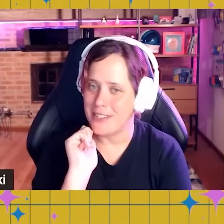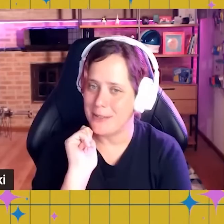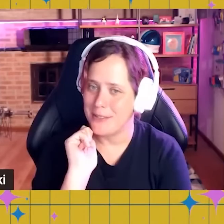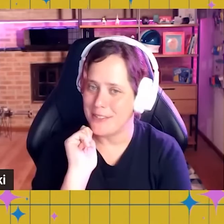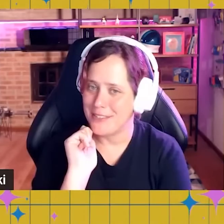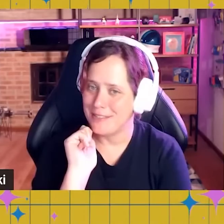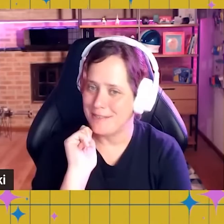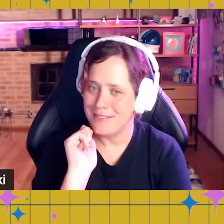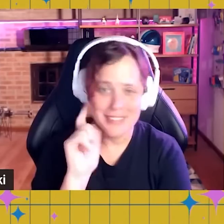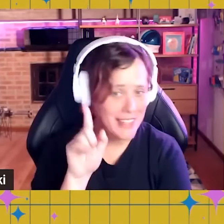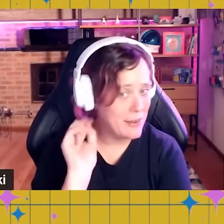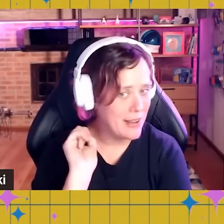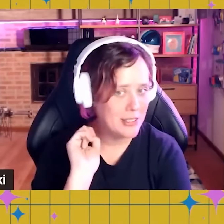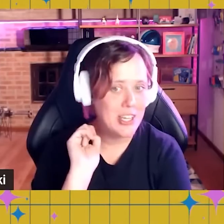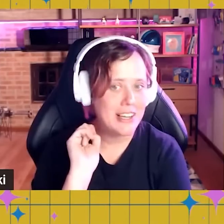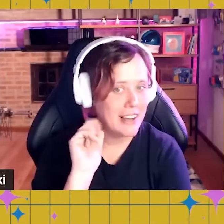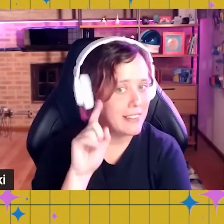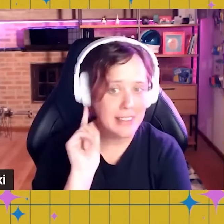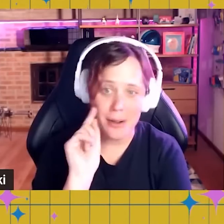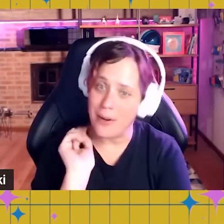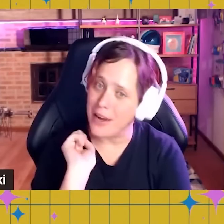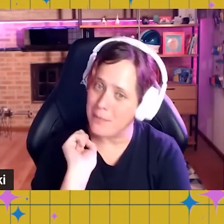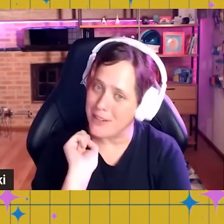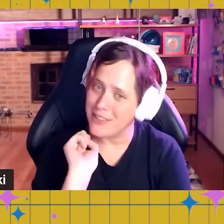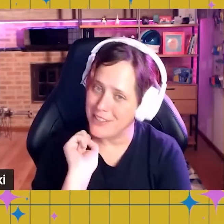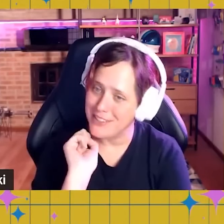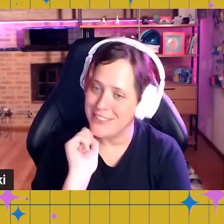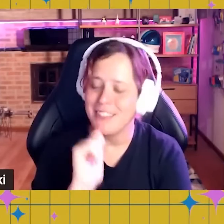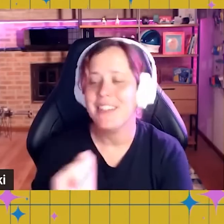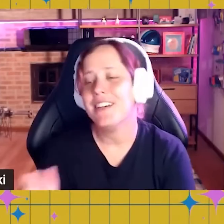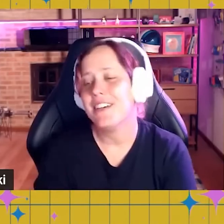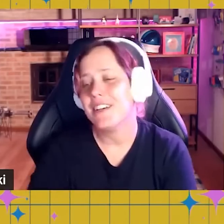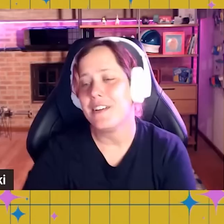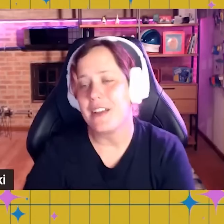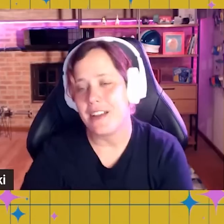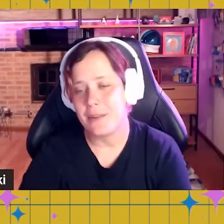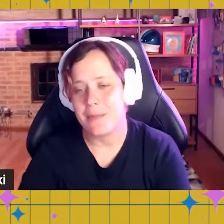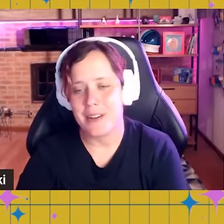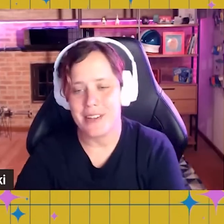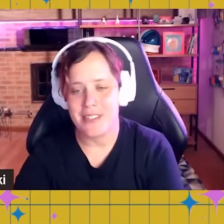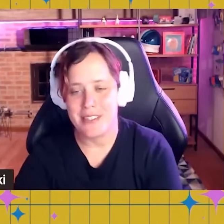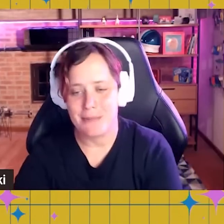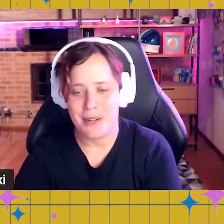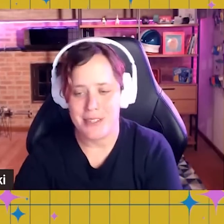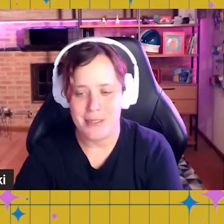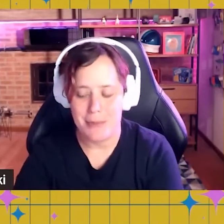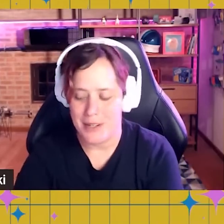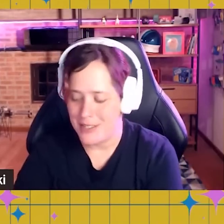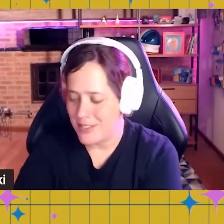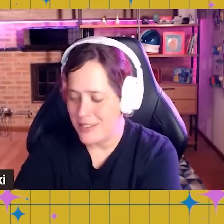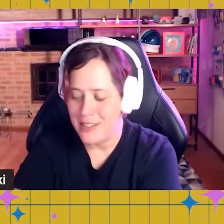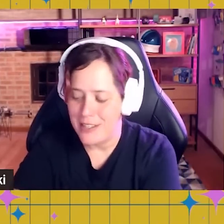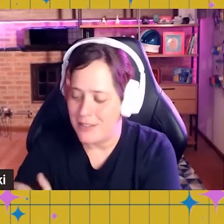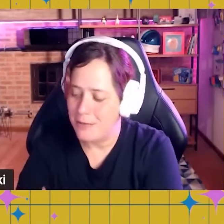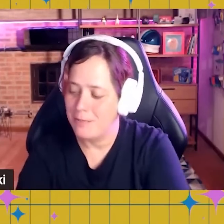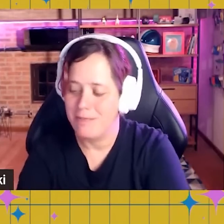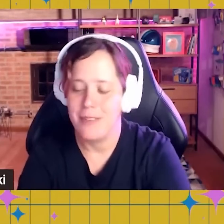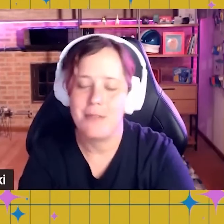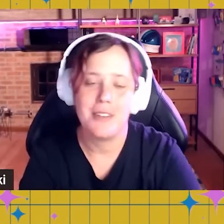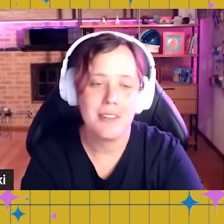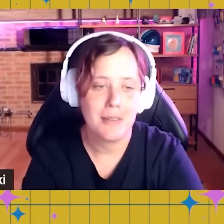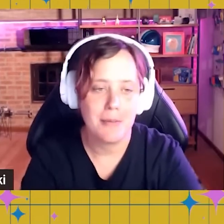dinheiro desse anúncio? Não é. Muitas vezes aconteceu isso, né? Era para as empresas que,